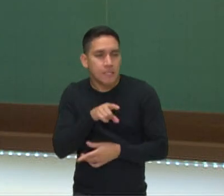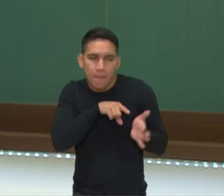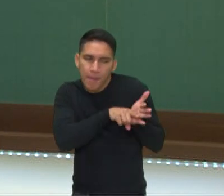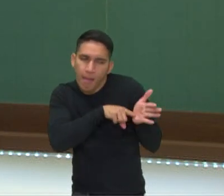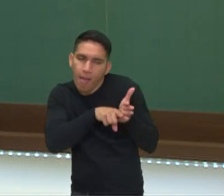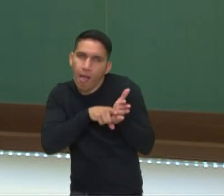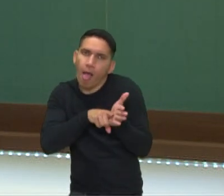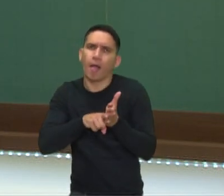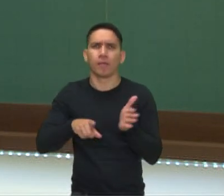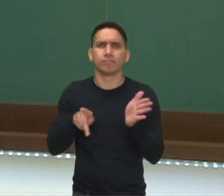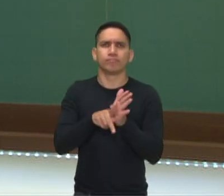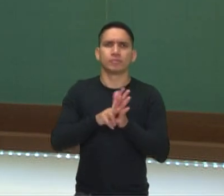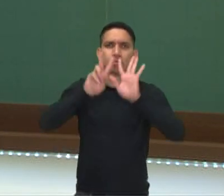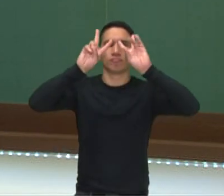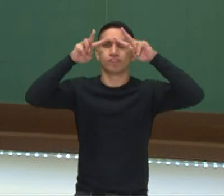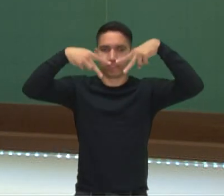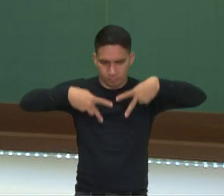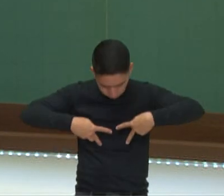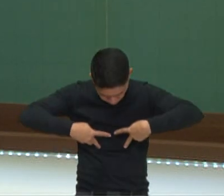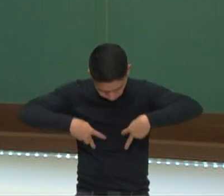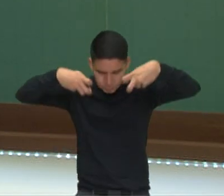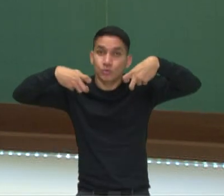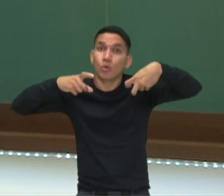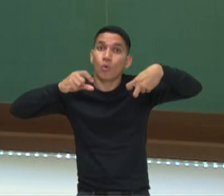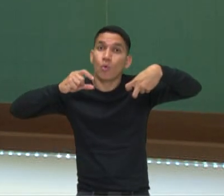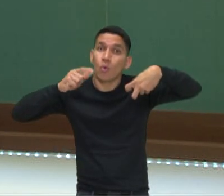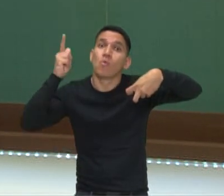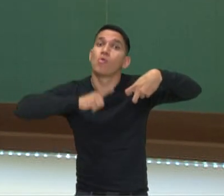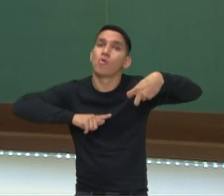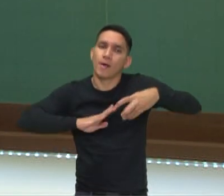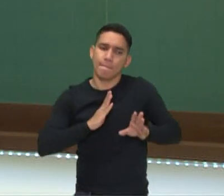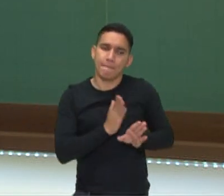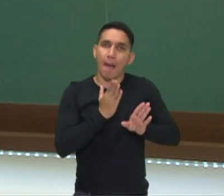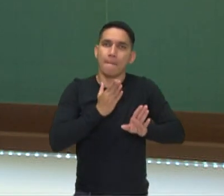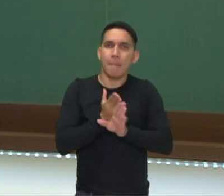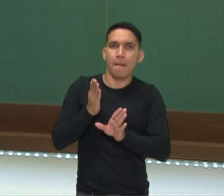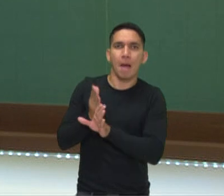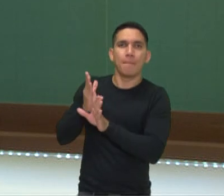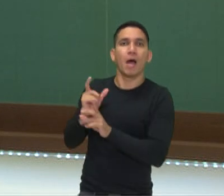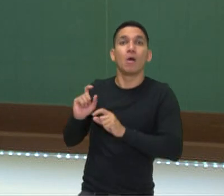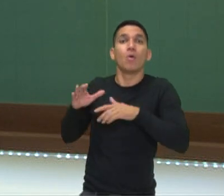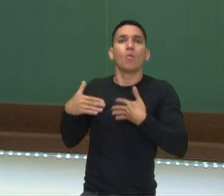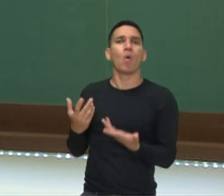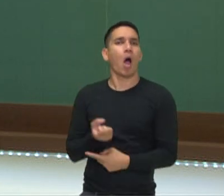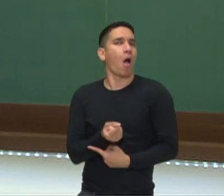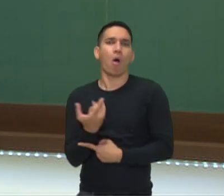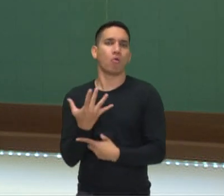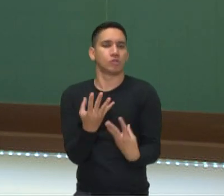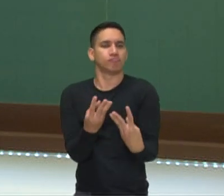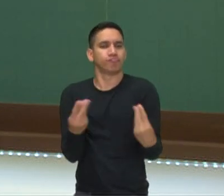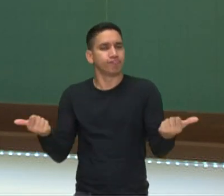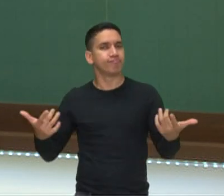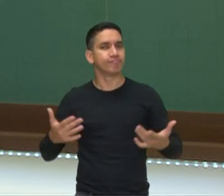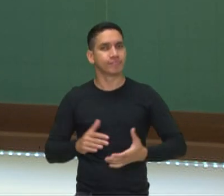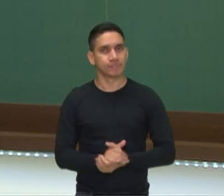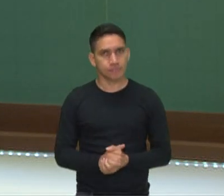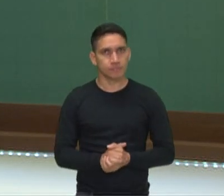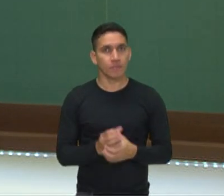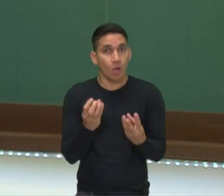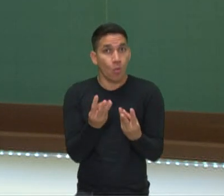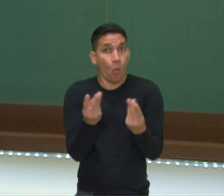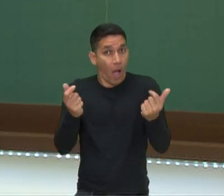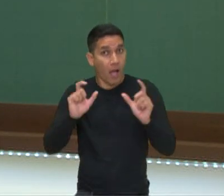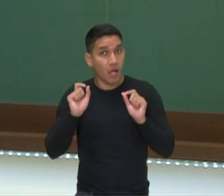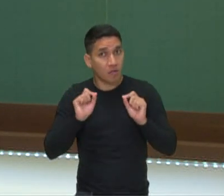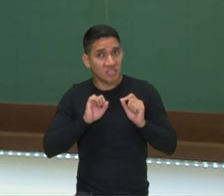bem, se olharmos bem para dentro de quem somos, conseguimos identificar algum talento. Mesmo que esse